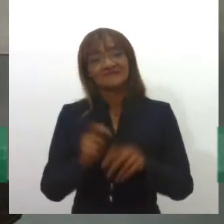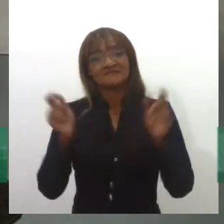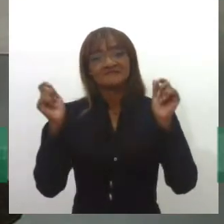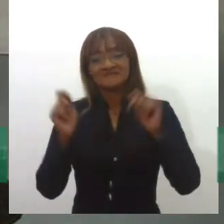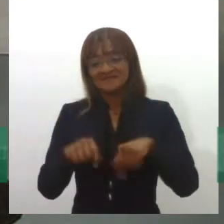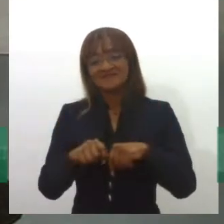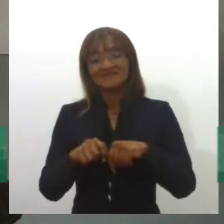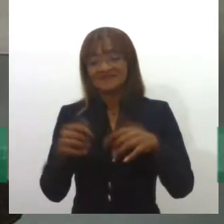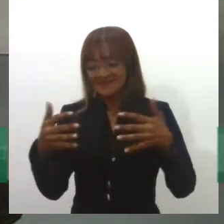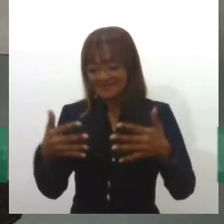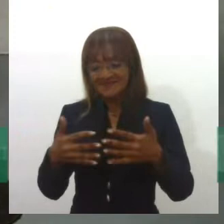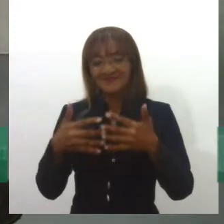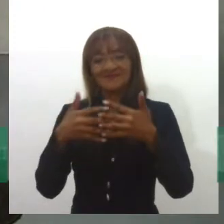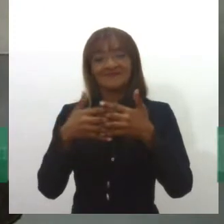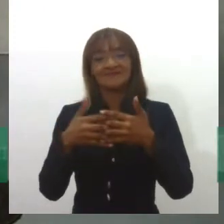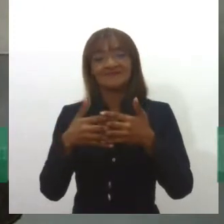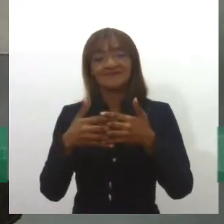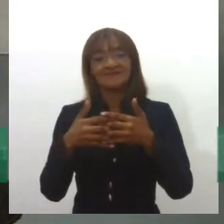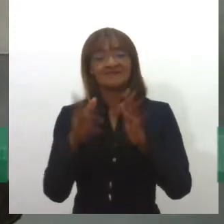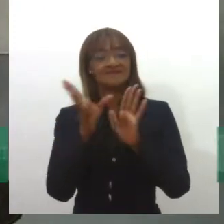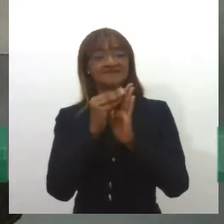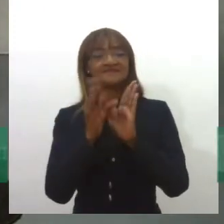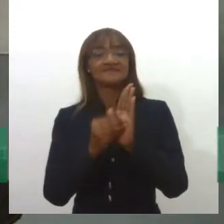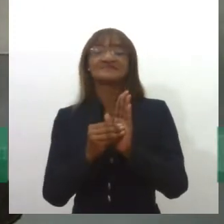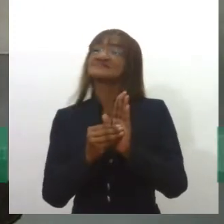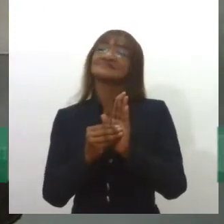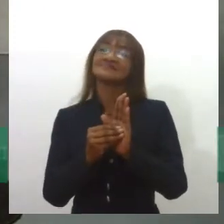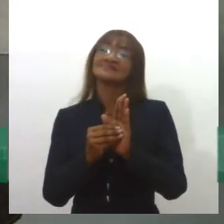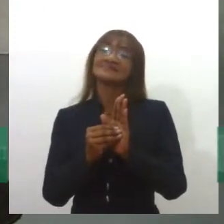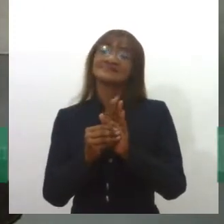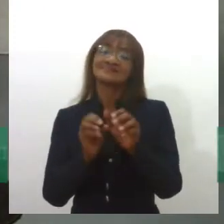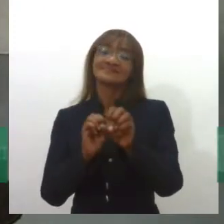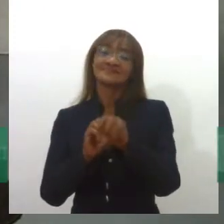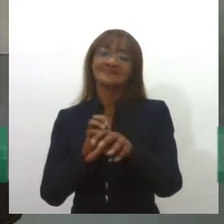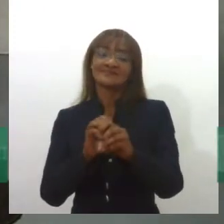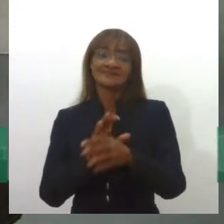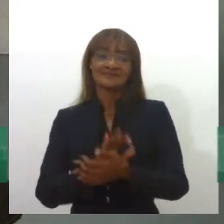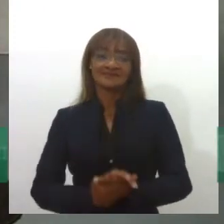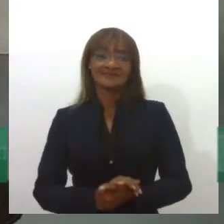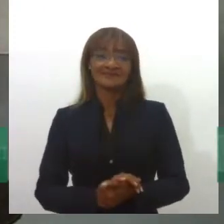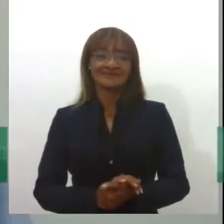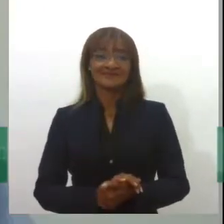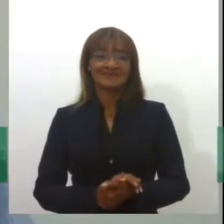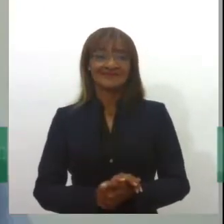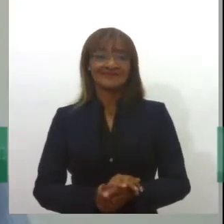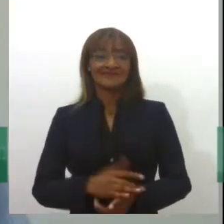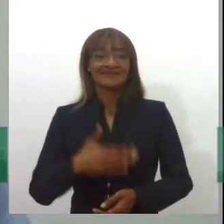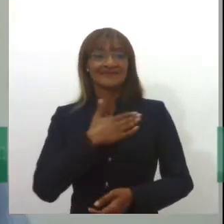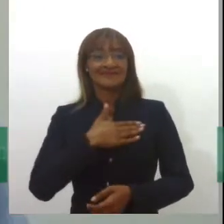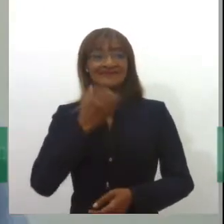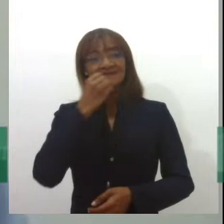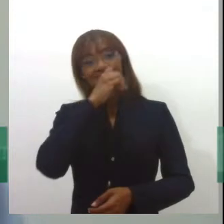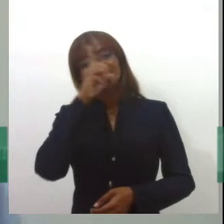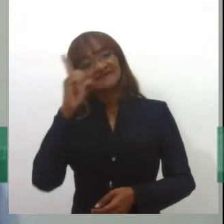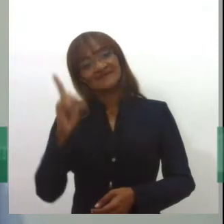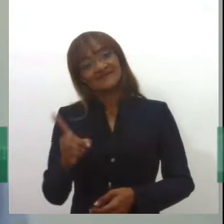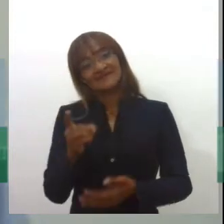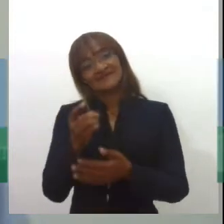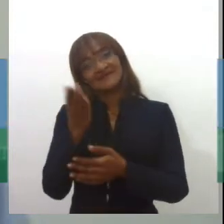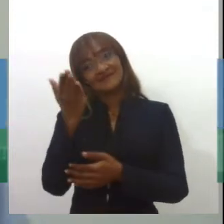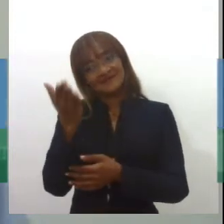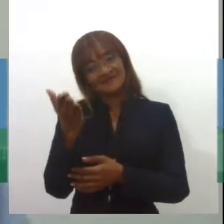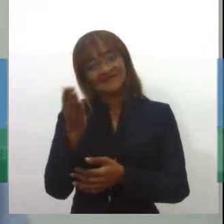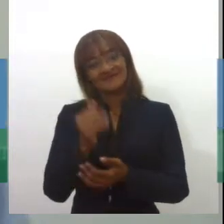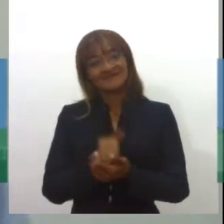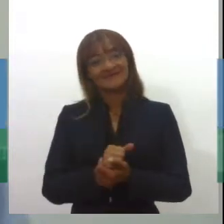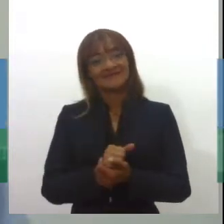aí no conteúdo escolar. Primeiro, eu gostaria de dar um bom dia a você, Clécio. Bom